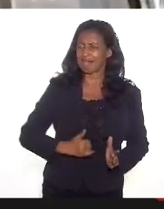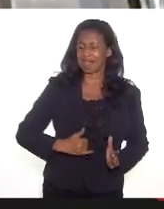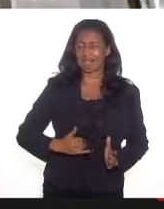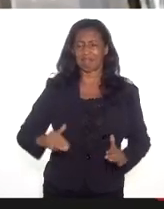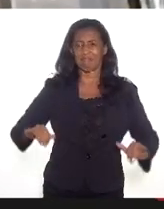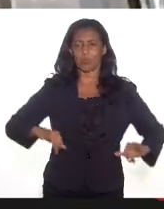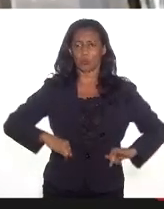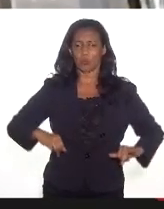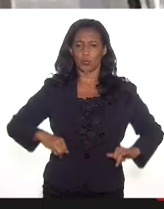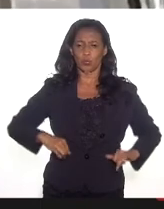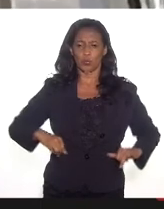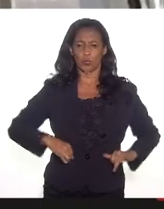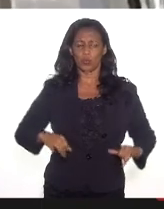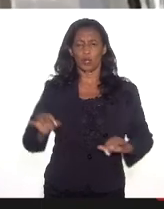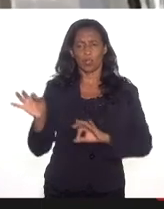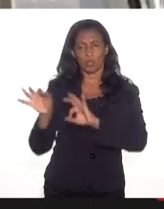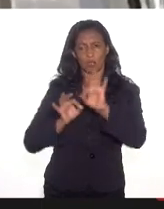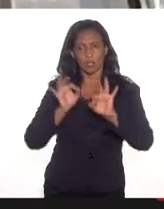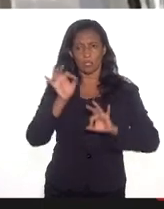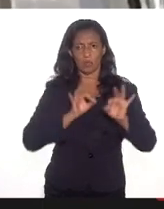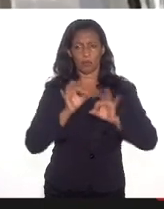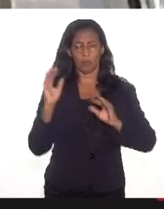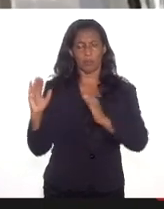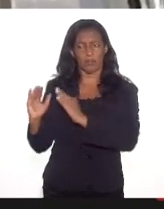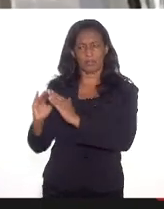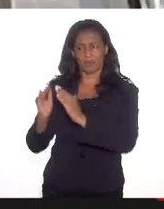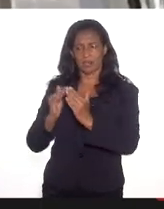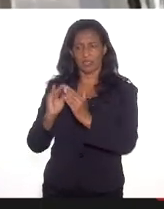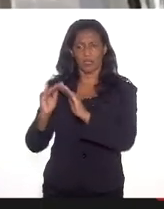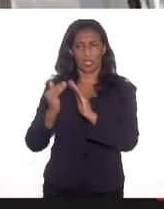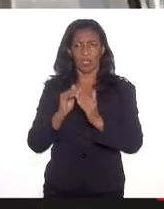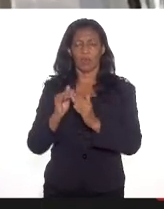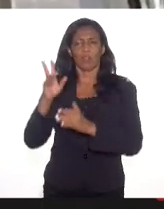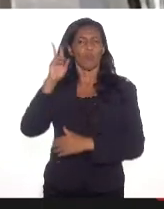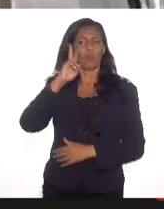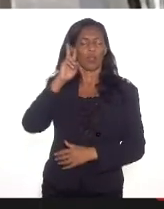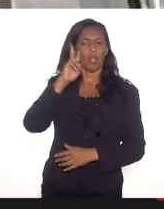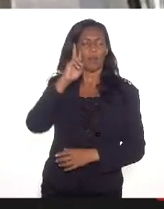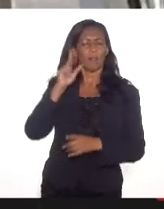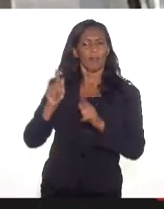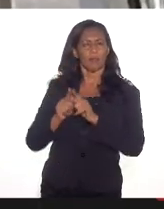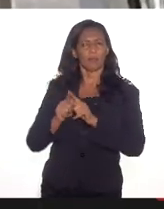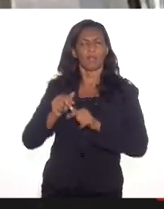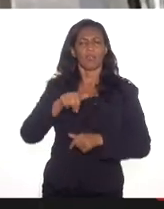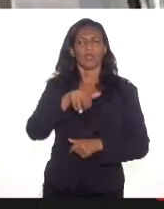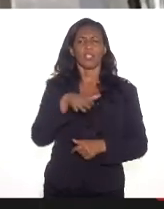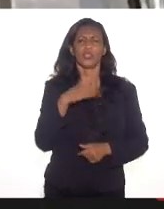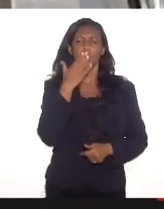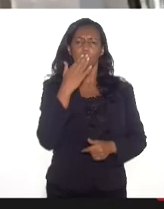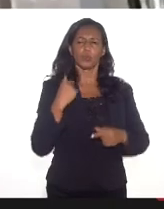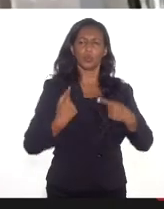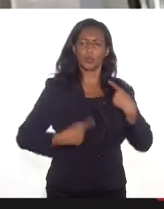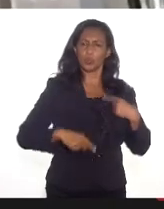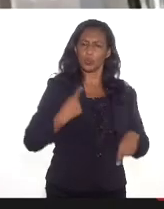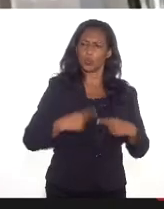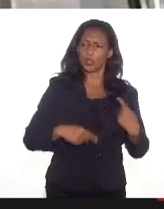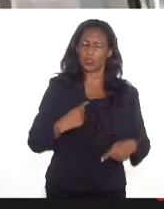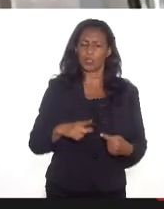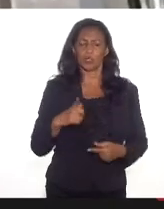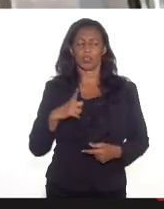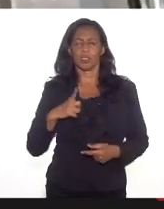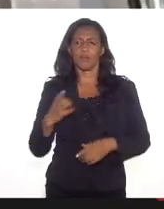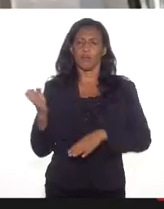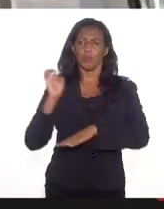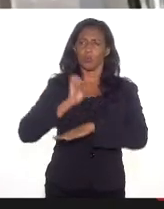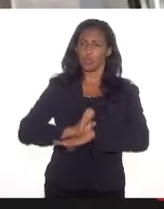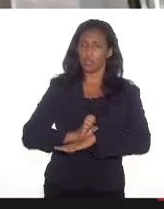de certa forma esses domicílios vão lembrar também que tipo de política se tem feito no nosso